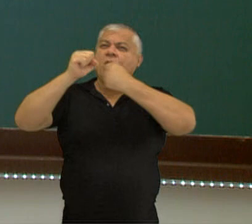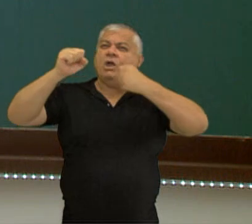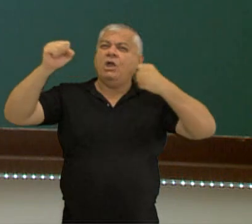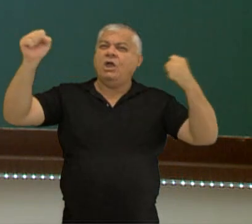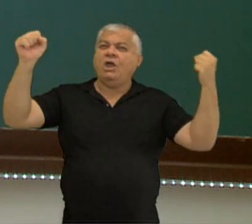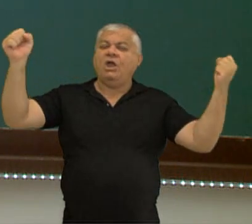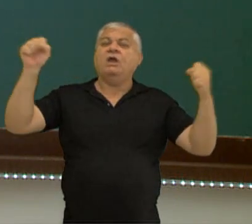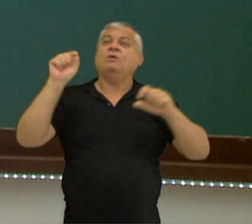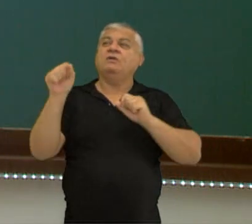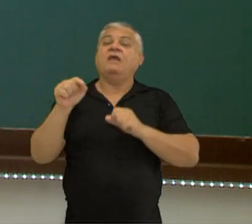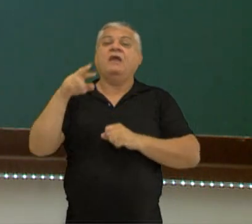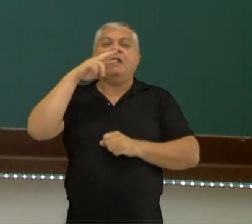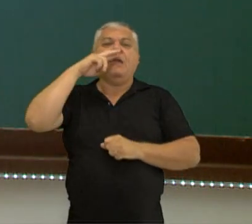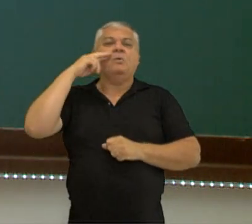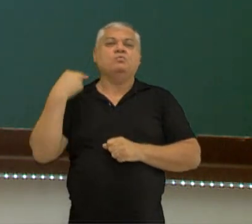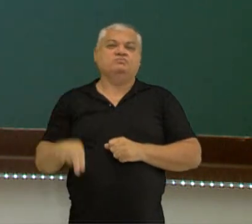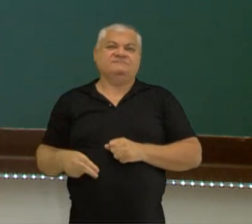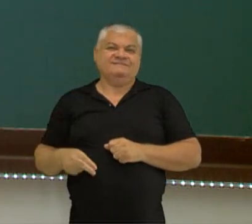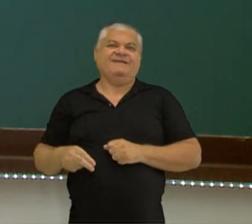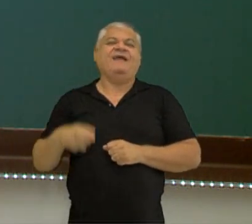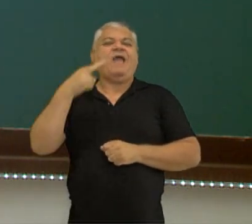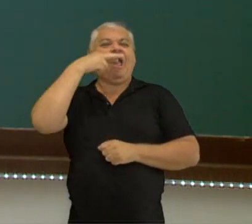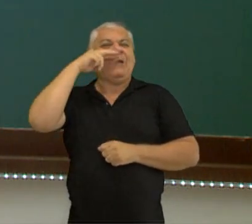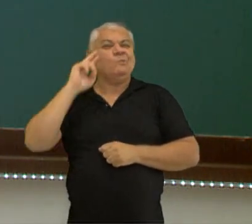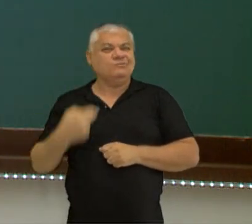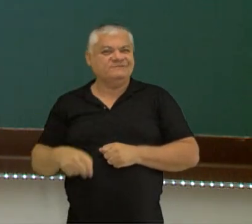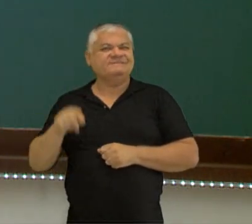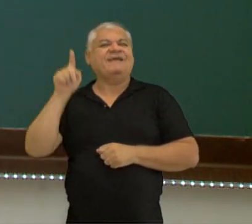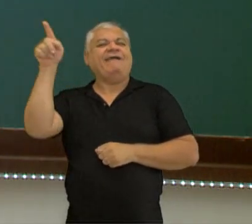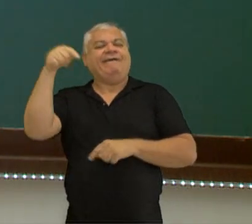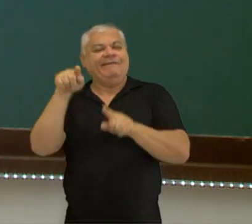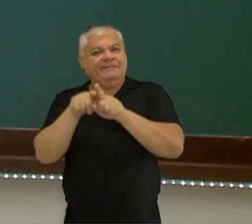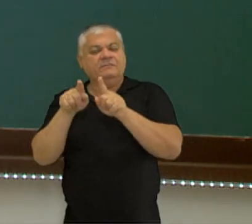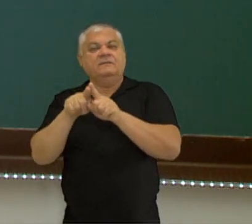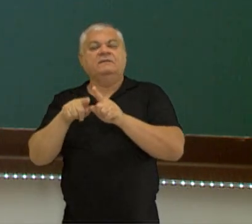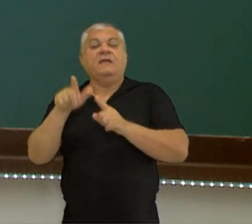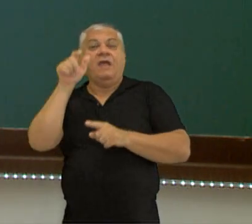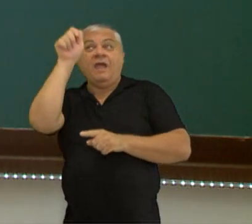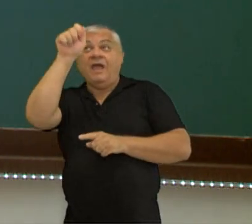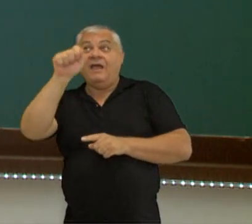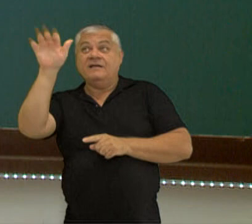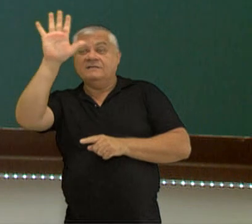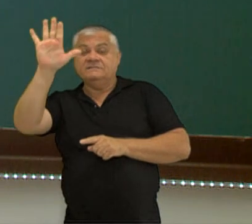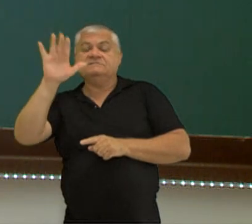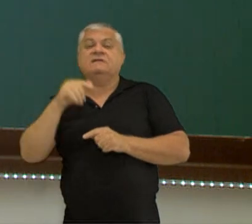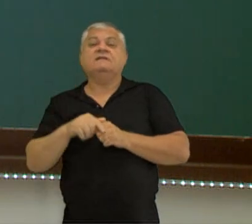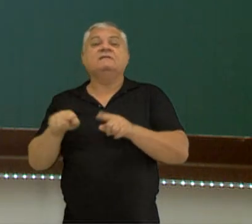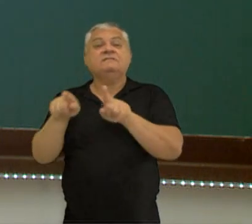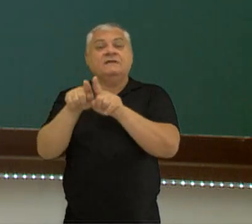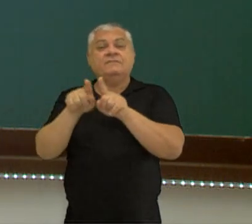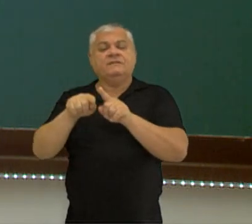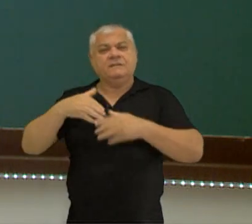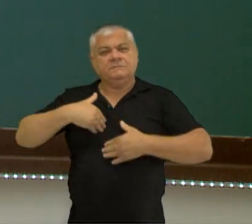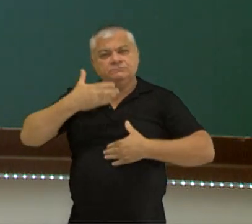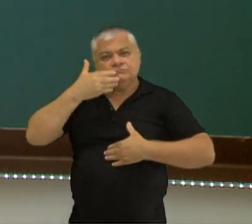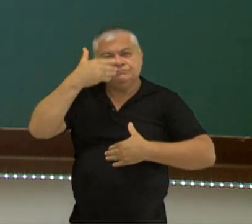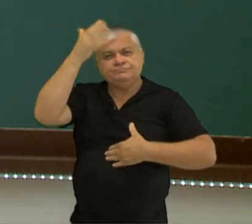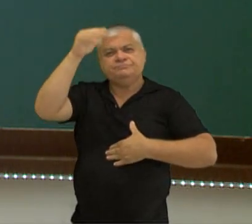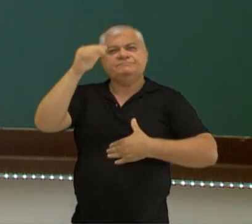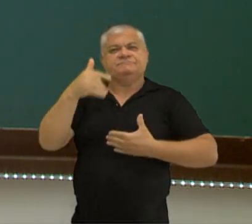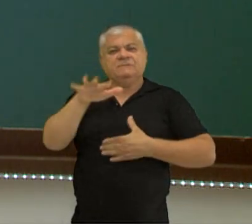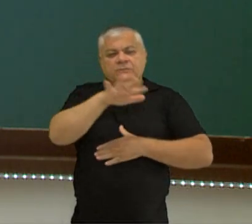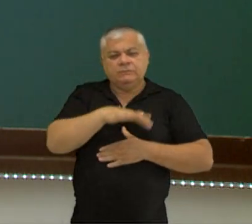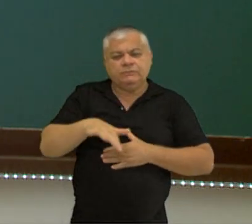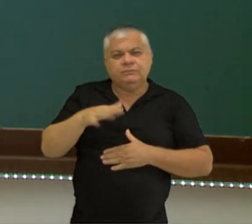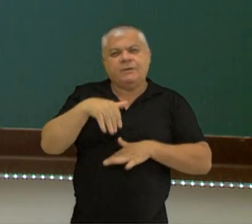em tamanho, que é a Rússia, também está na Ásia. Além disso, nós temos a parte do Oriente Médio, que historicamente